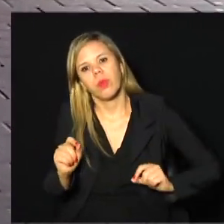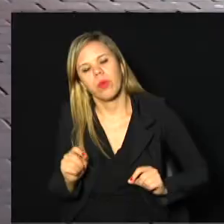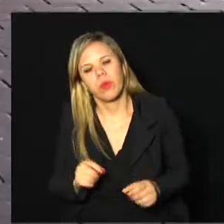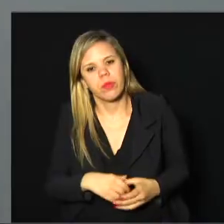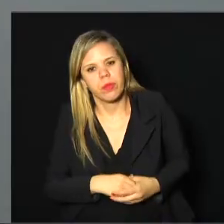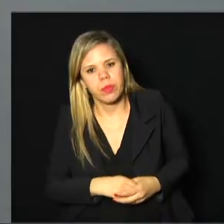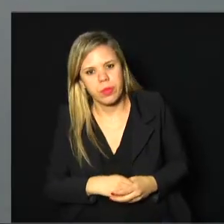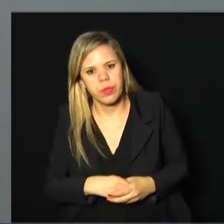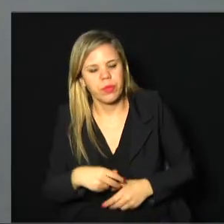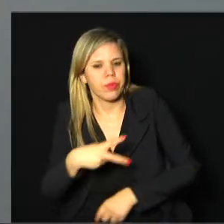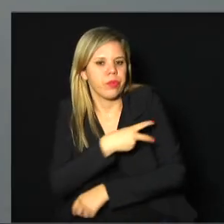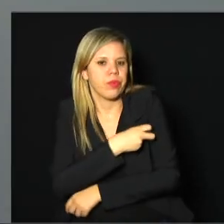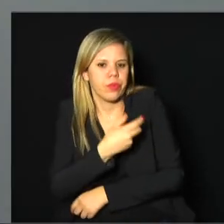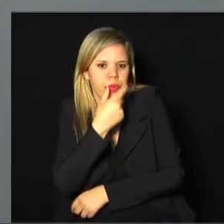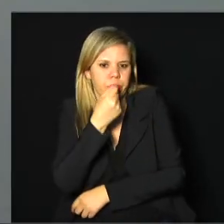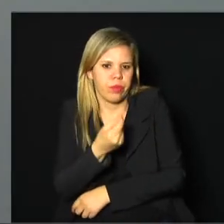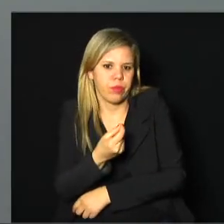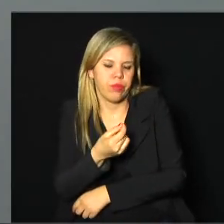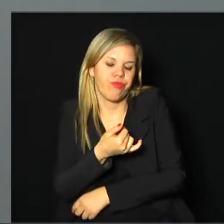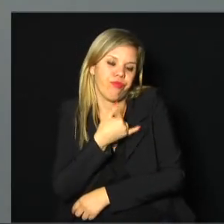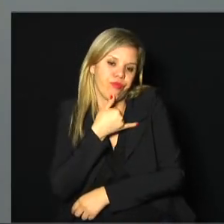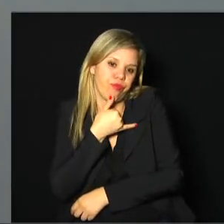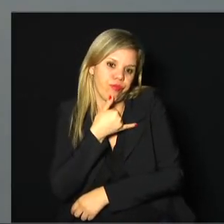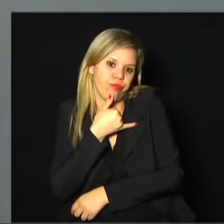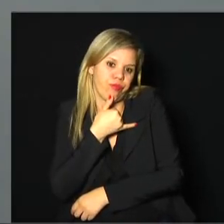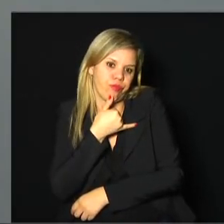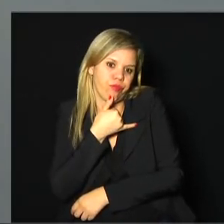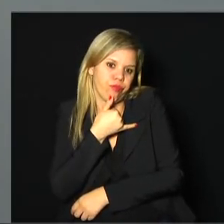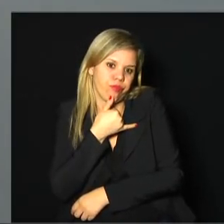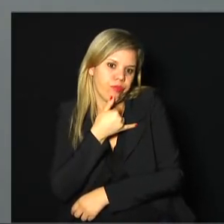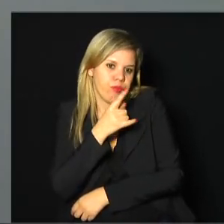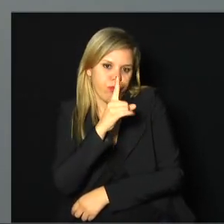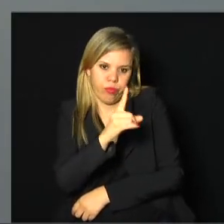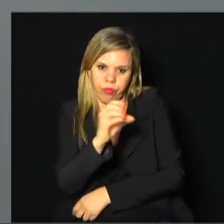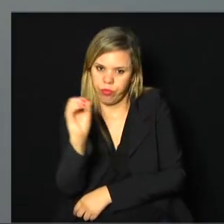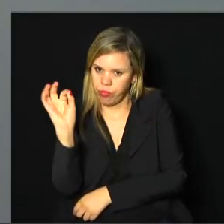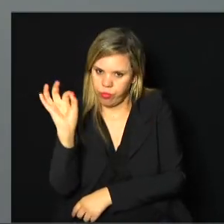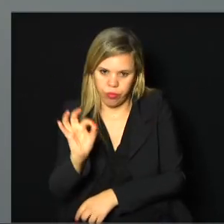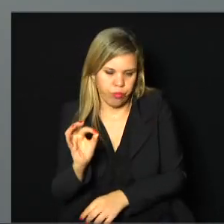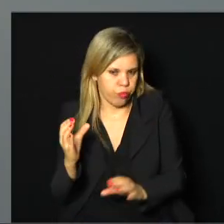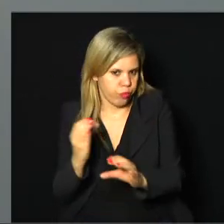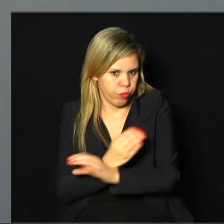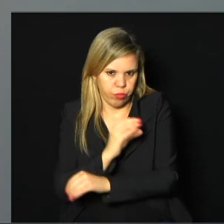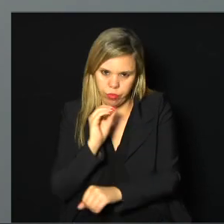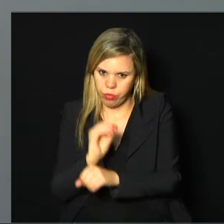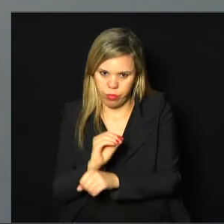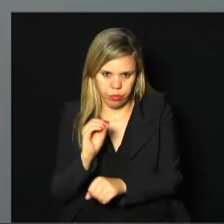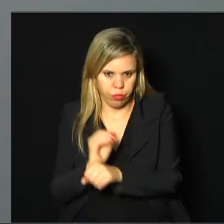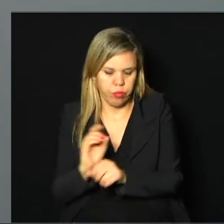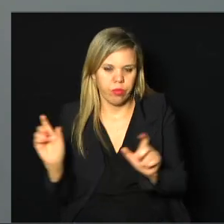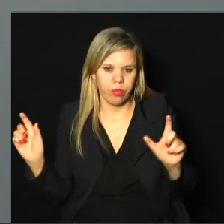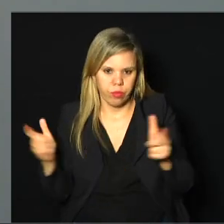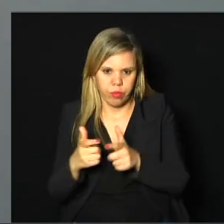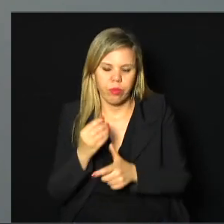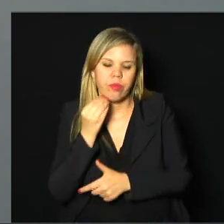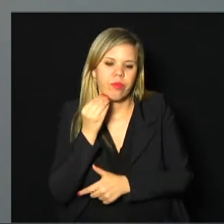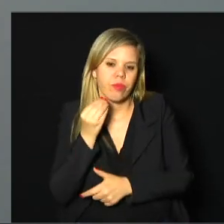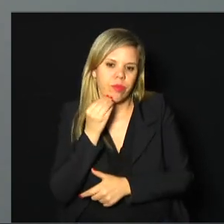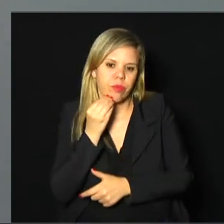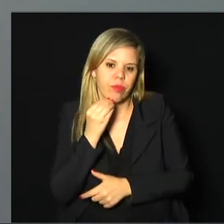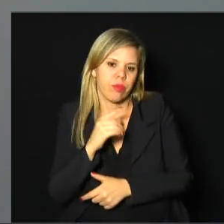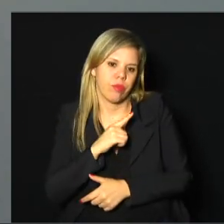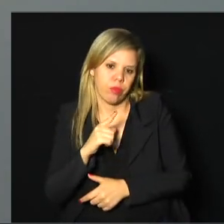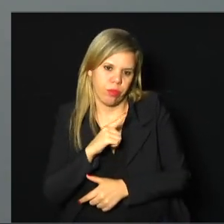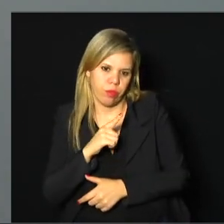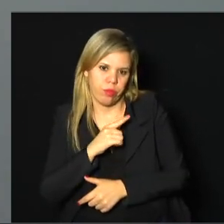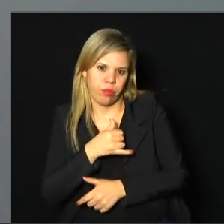que a vacina da gripe, infelizmente, ela não dá 100% de proteção, né? Então, ela diminui a chance